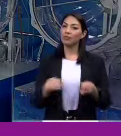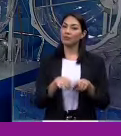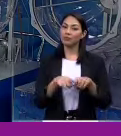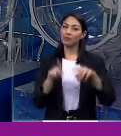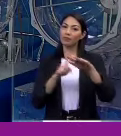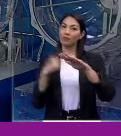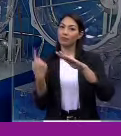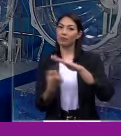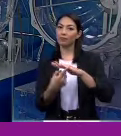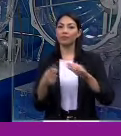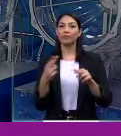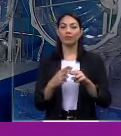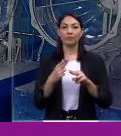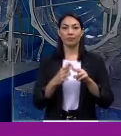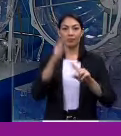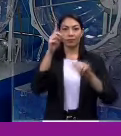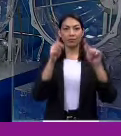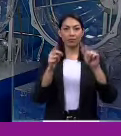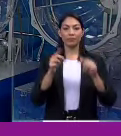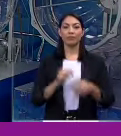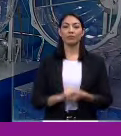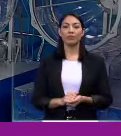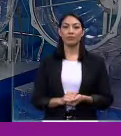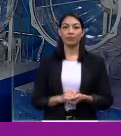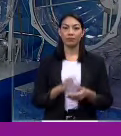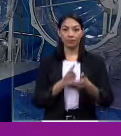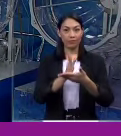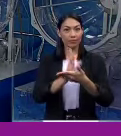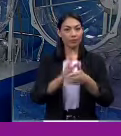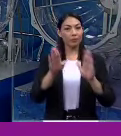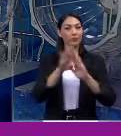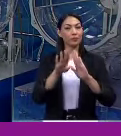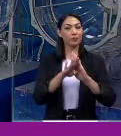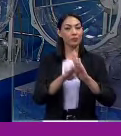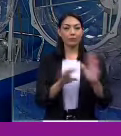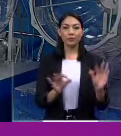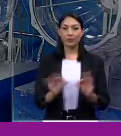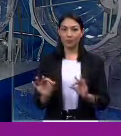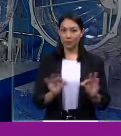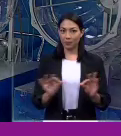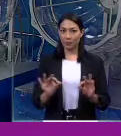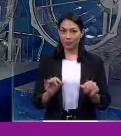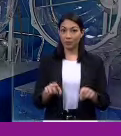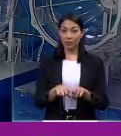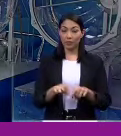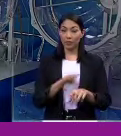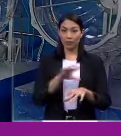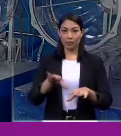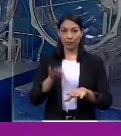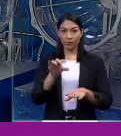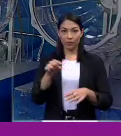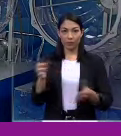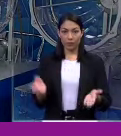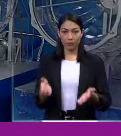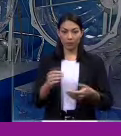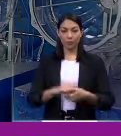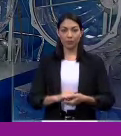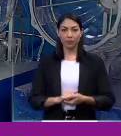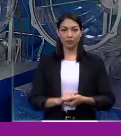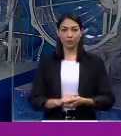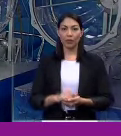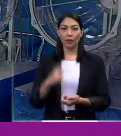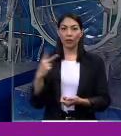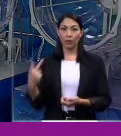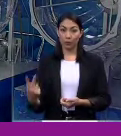pelas redes sociais da Caixa e da Rede TV. Para validar todo o processo de preparação e o sorteio dessa noite, a gente conta com